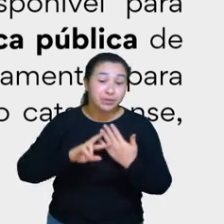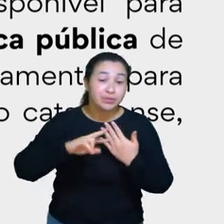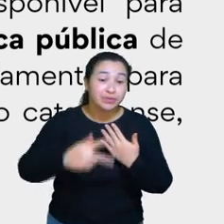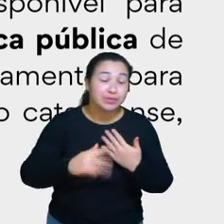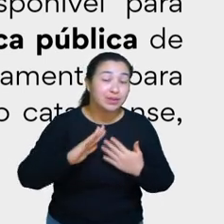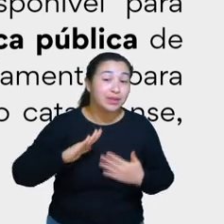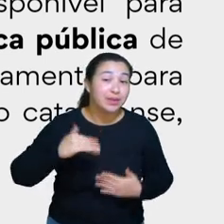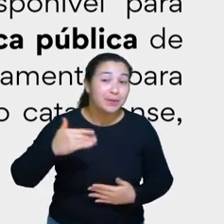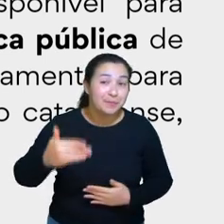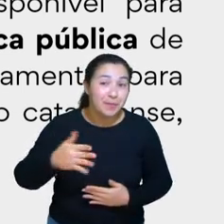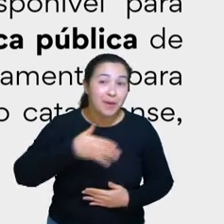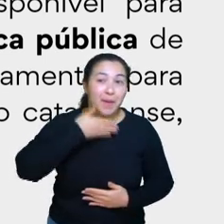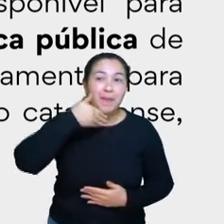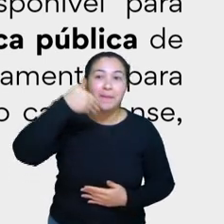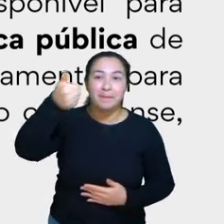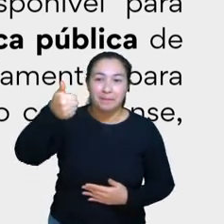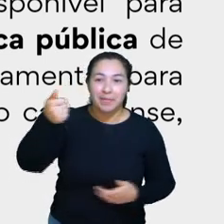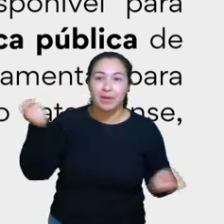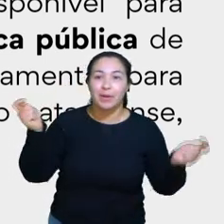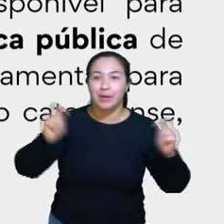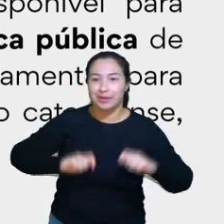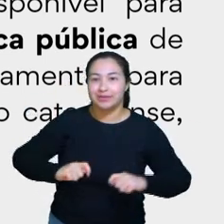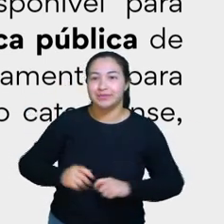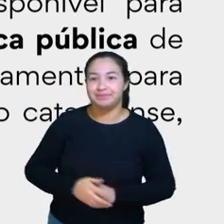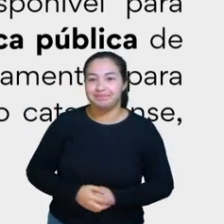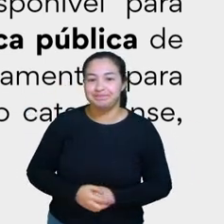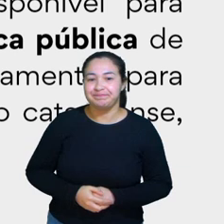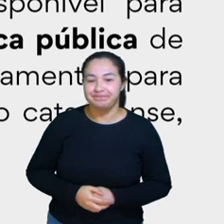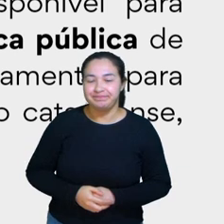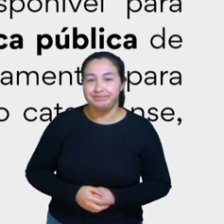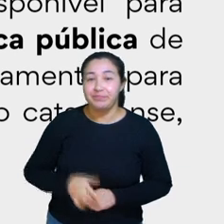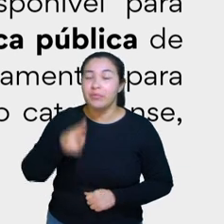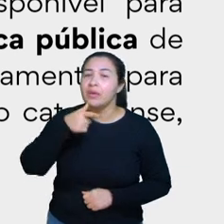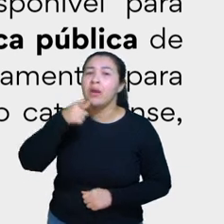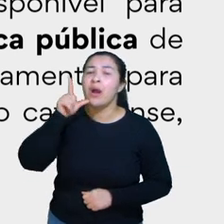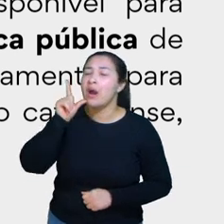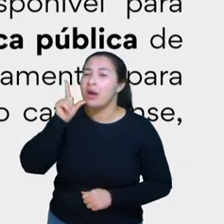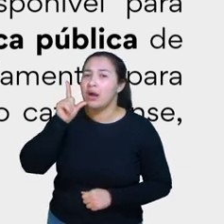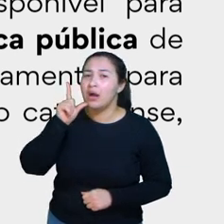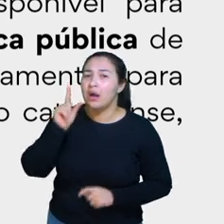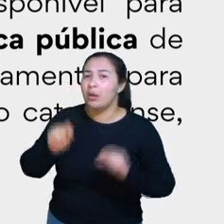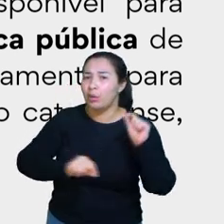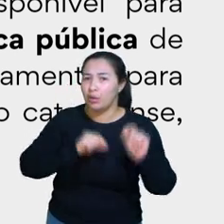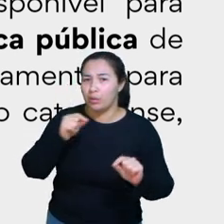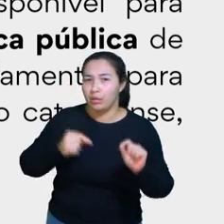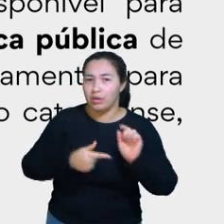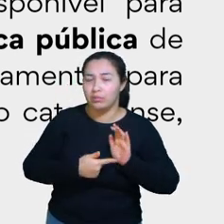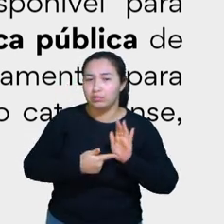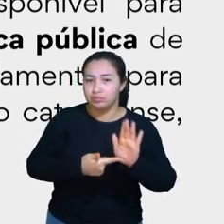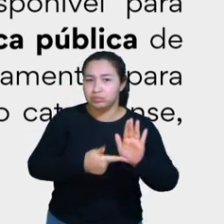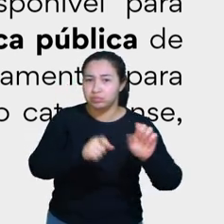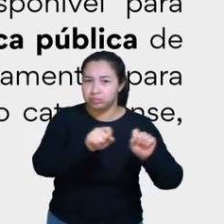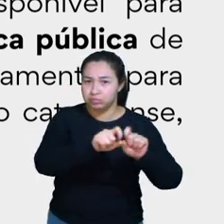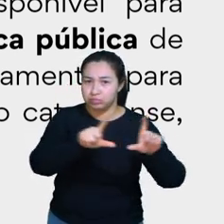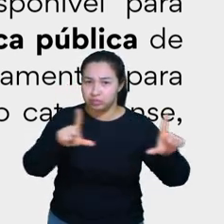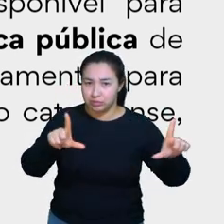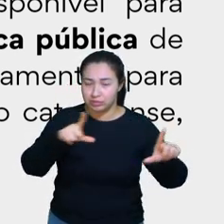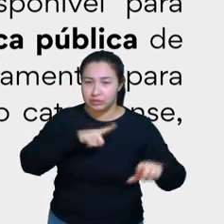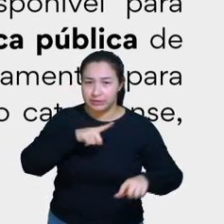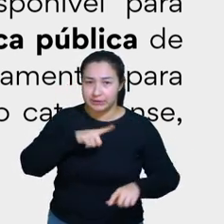melhoria dos nossos indicadores por mais que aqui ontem nós tivemos na apresentação